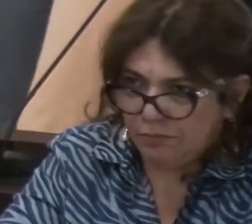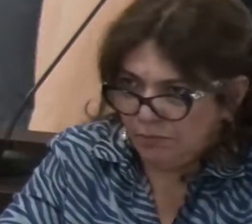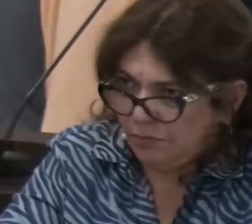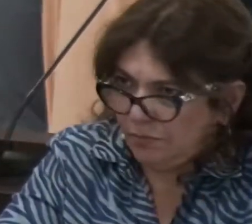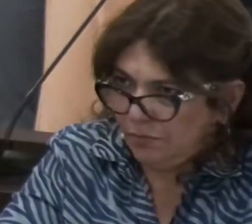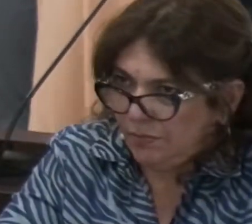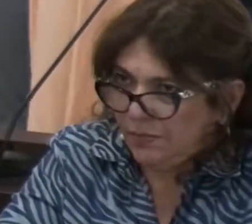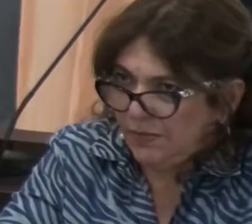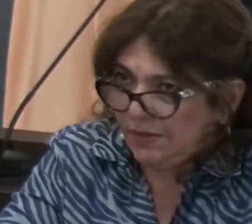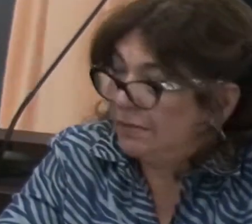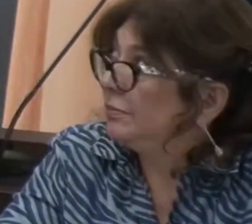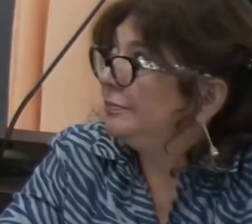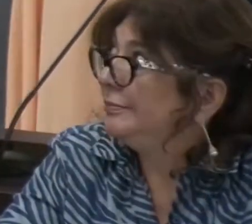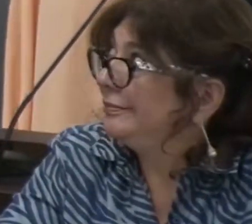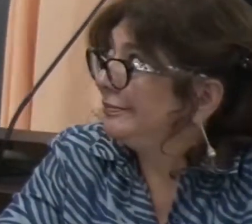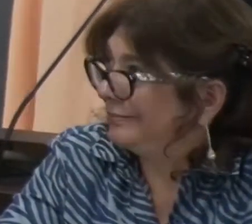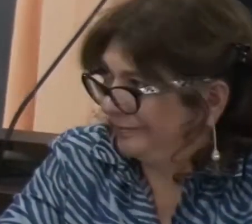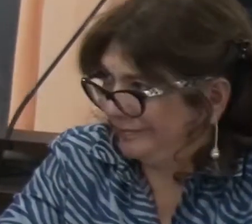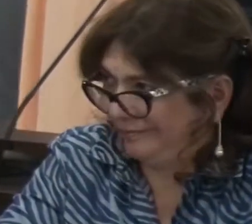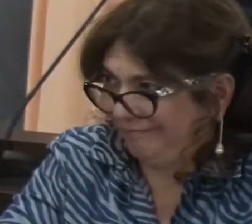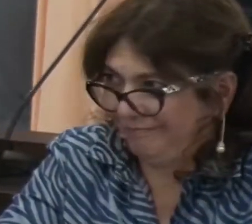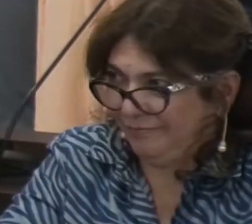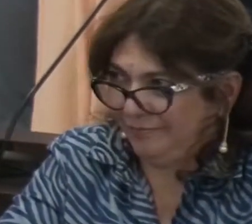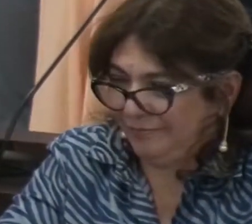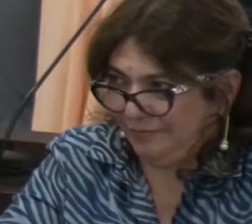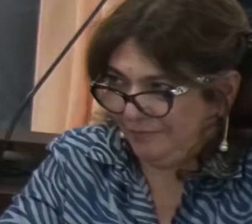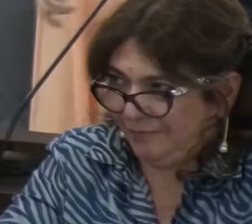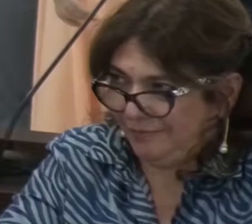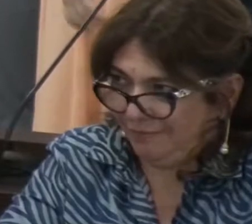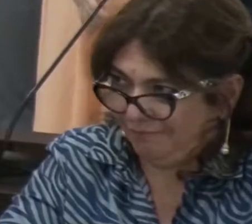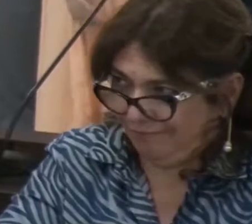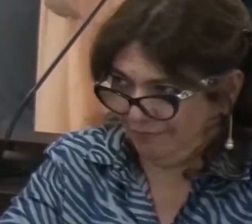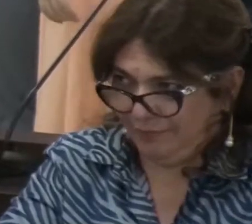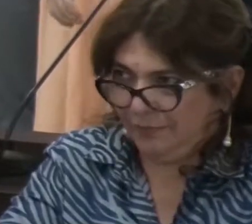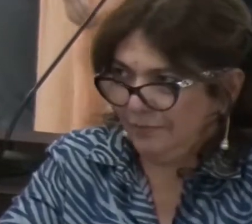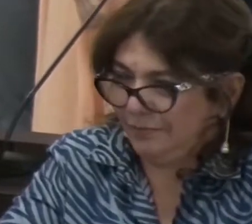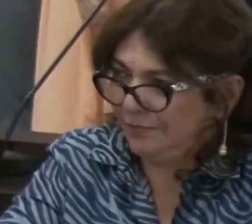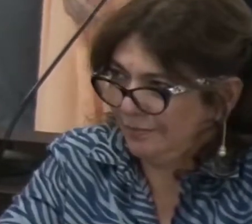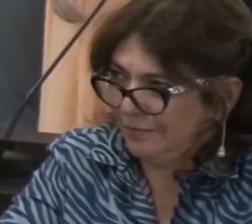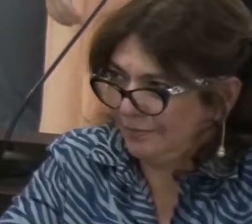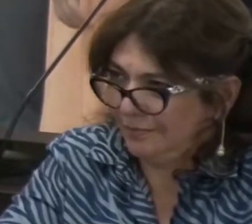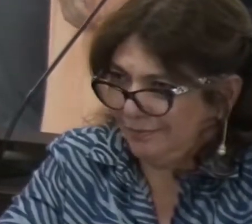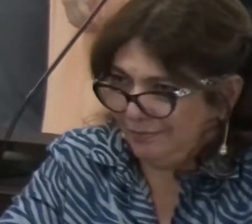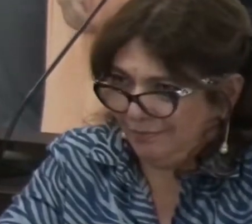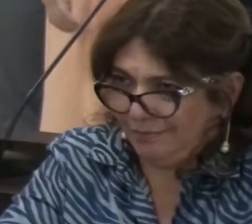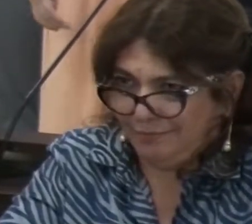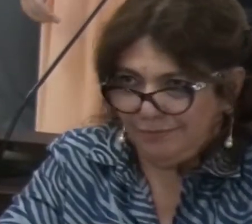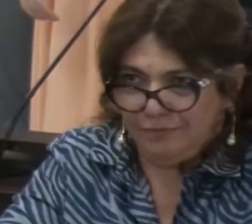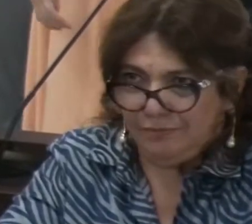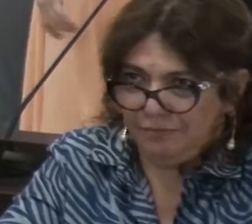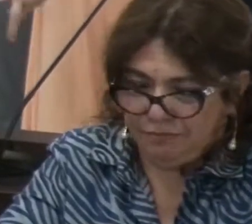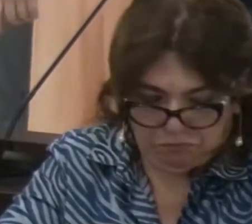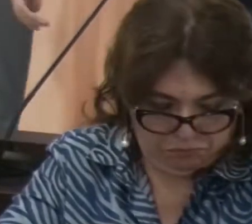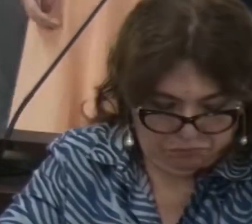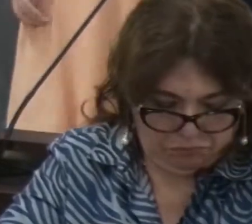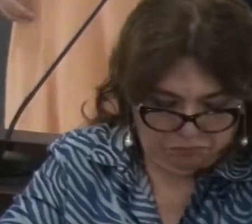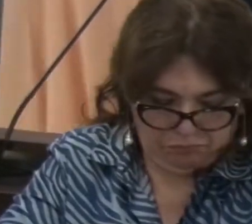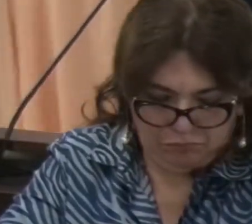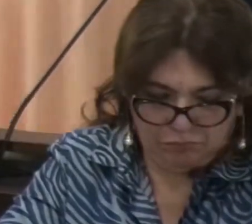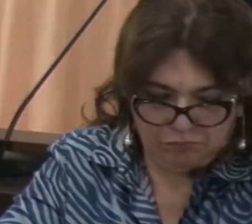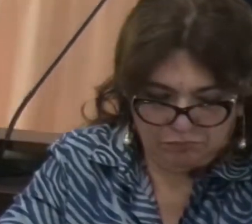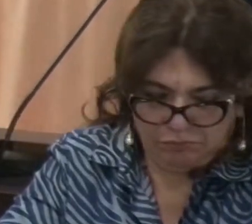primeira. Eu nem me senti num velório, presidente. Eu me senti num shopping, né? Ar-condicionado, né?